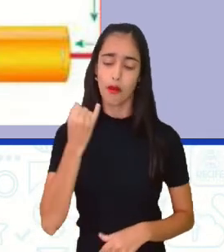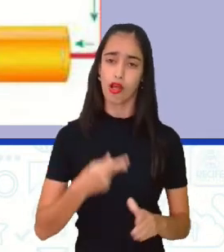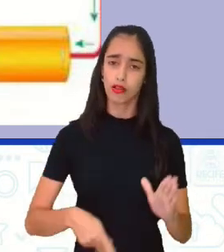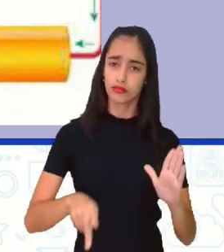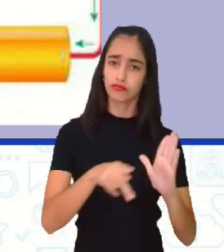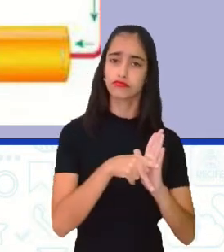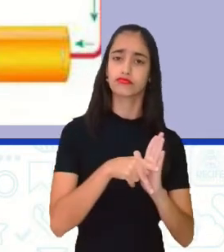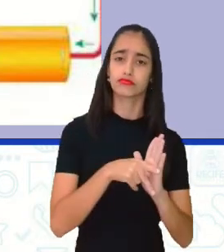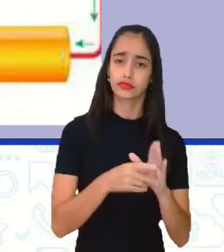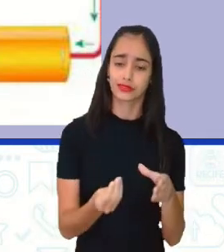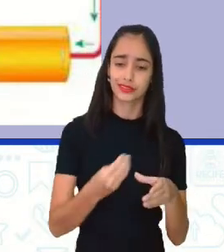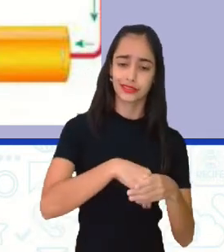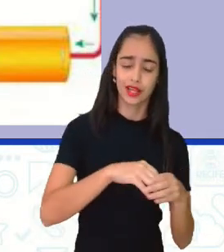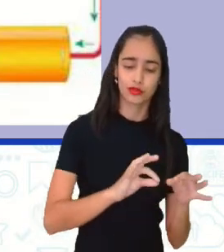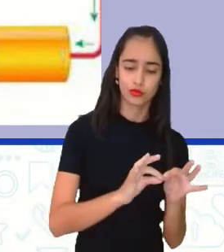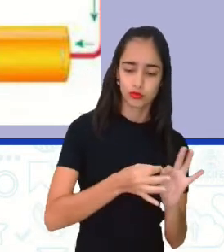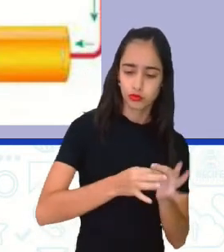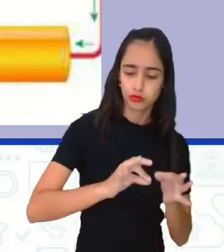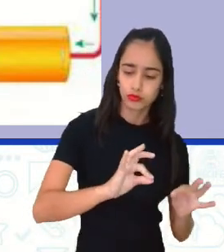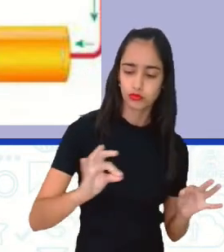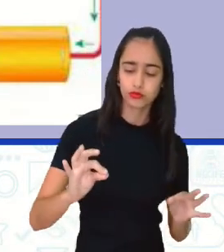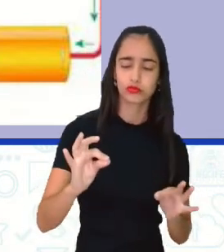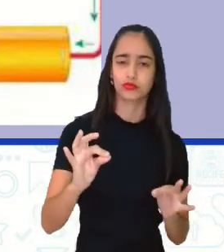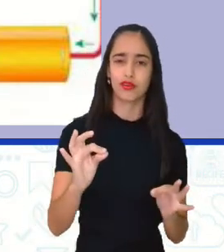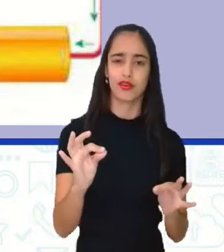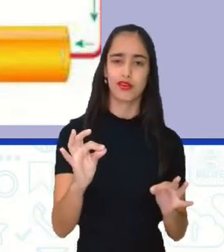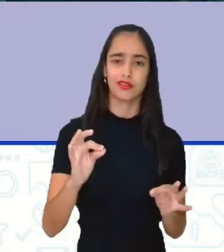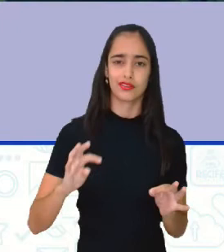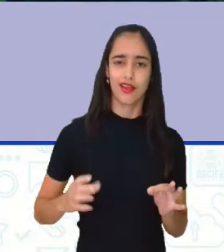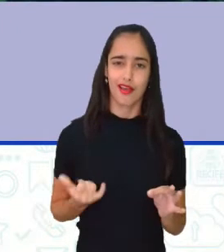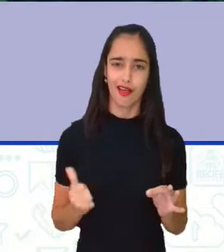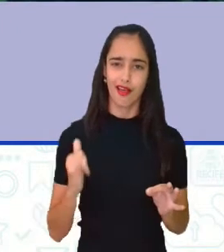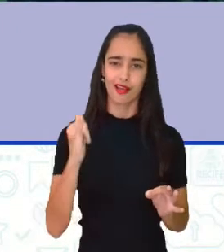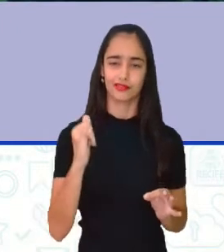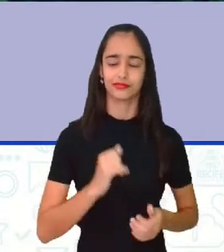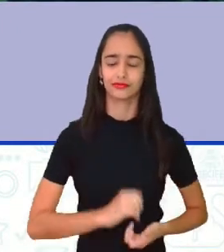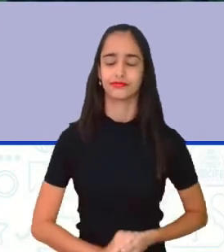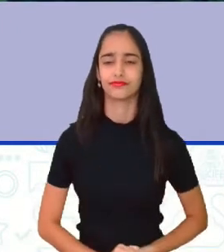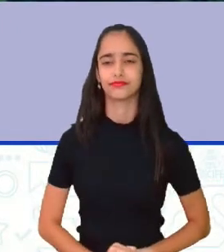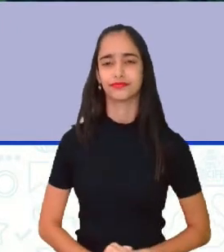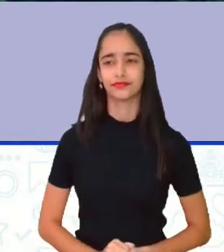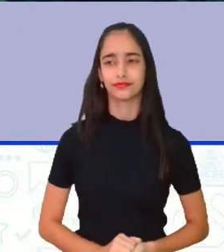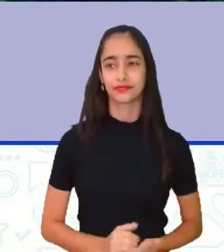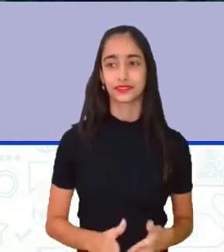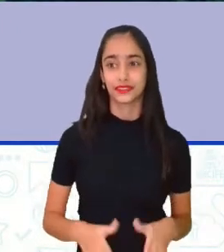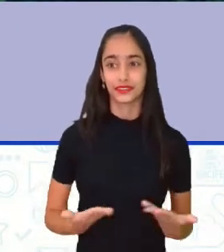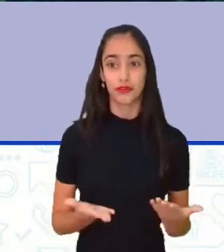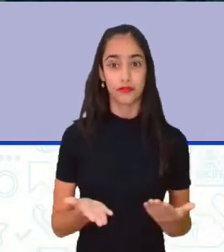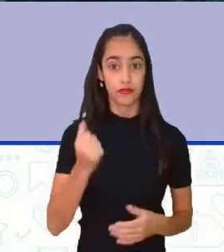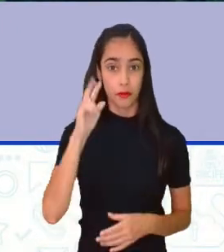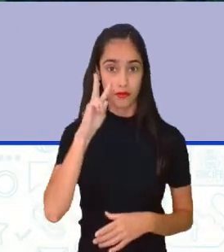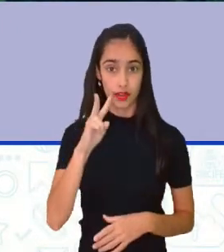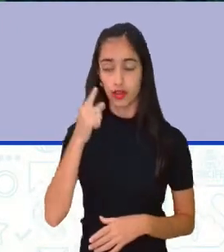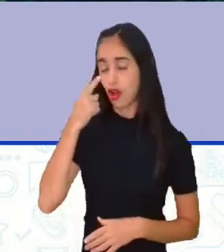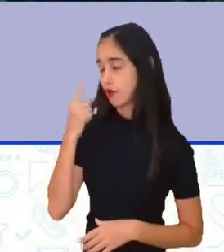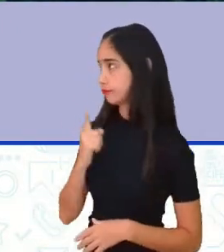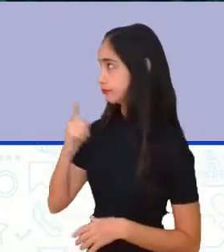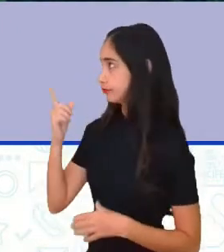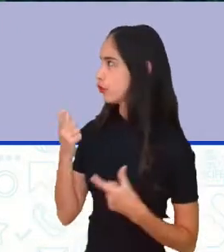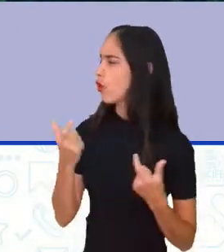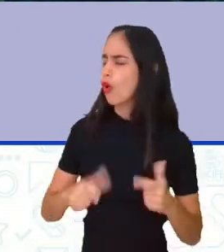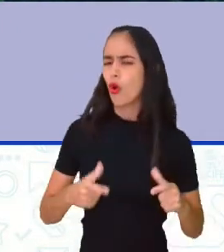no circuito elétrico. Cada um tem a sua importância aí. Então, vamos ver aqui onde é que eles são usados.